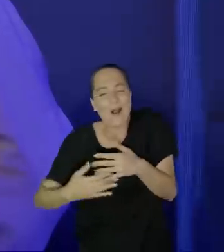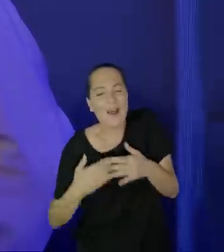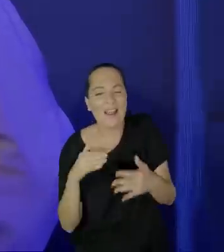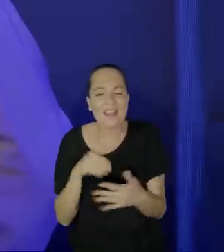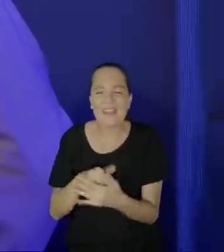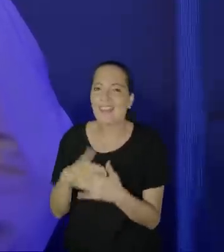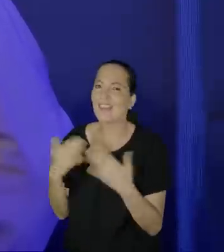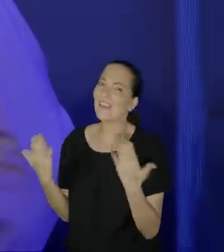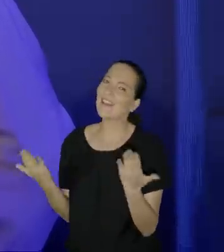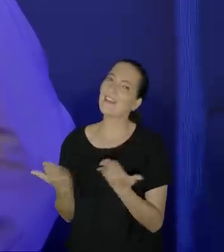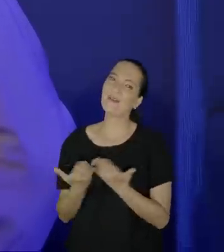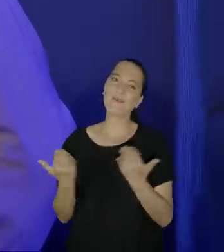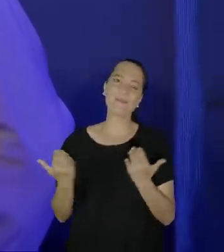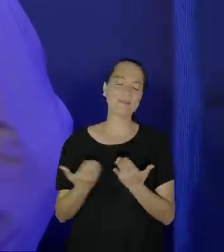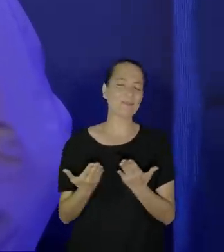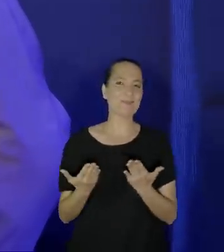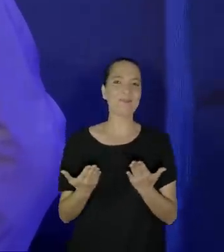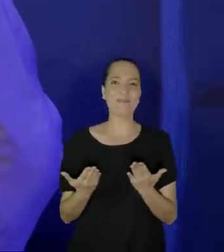tempo,